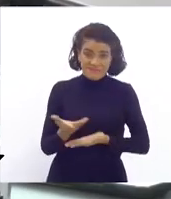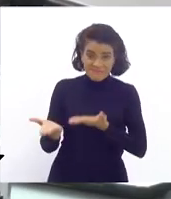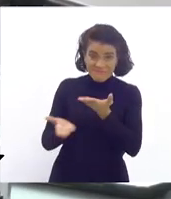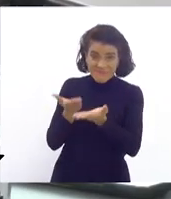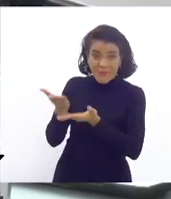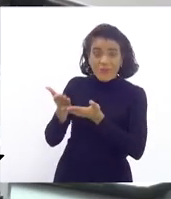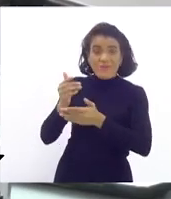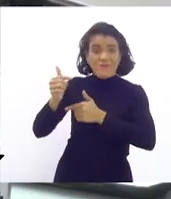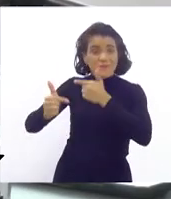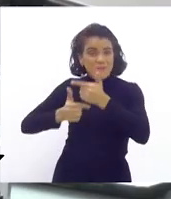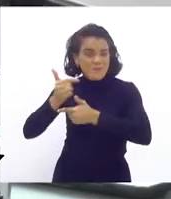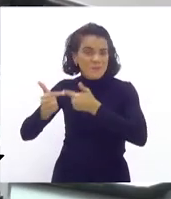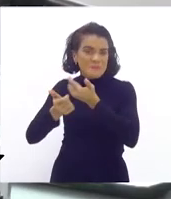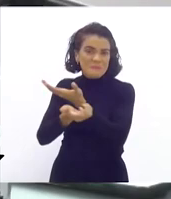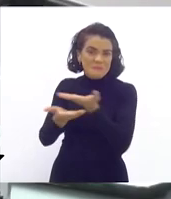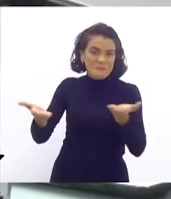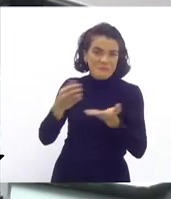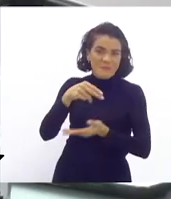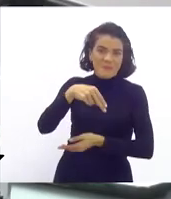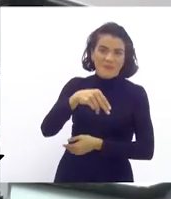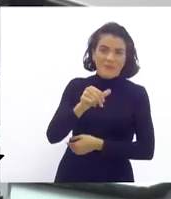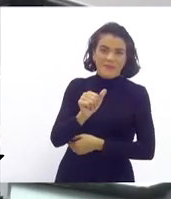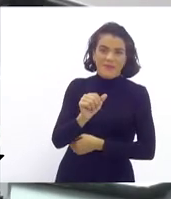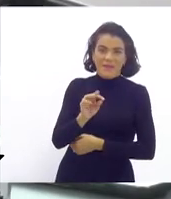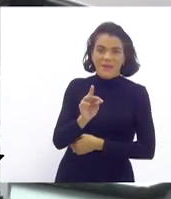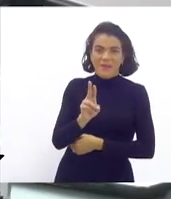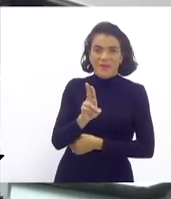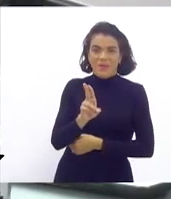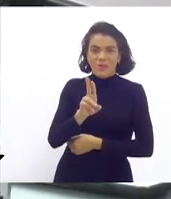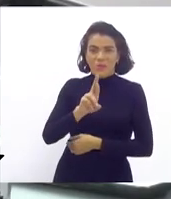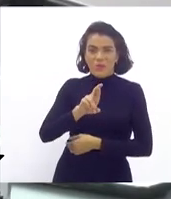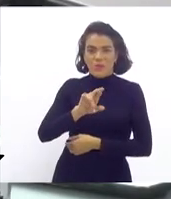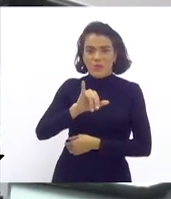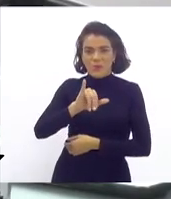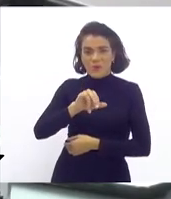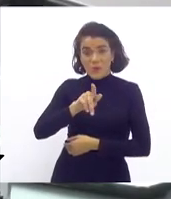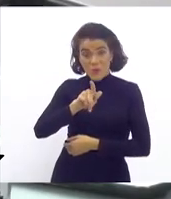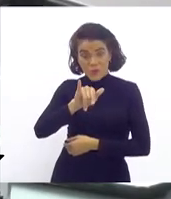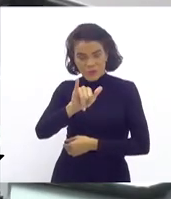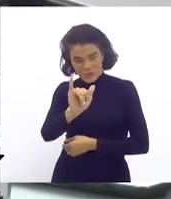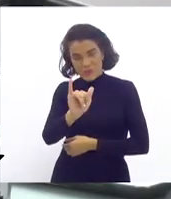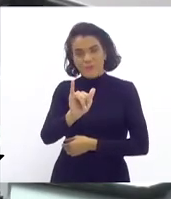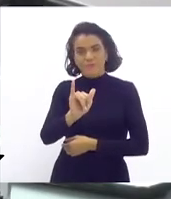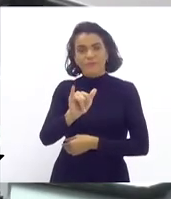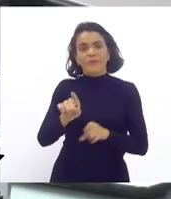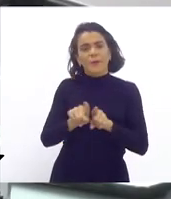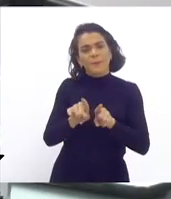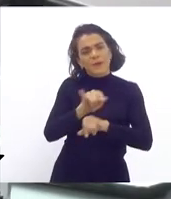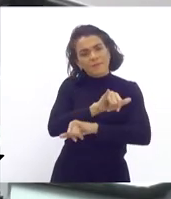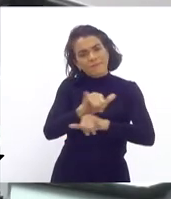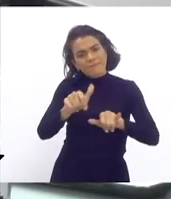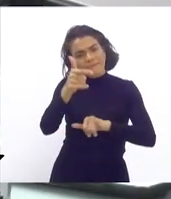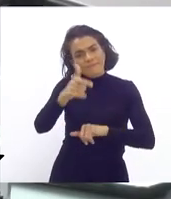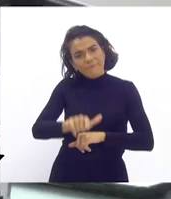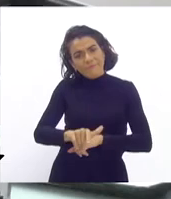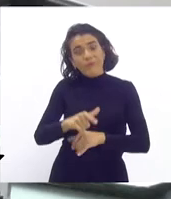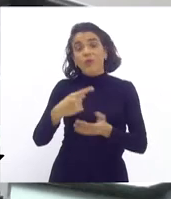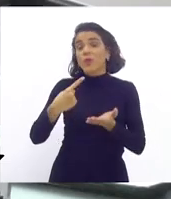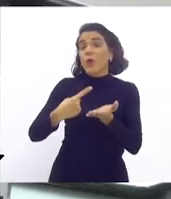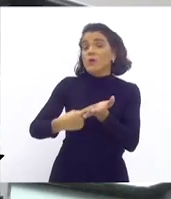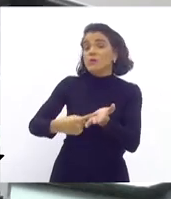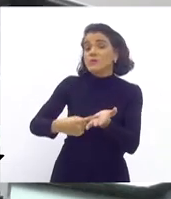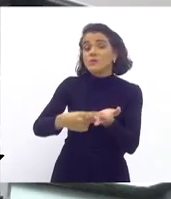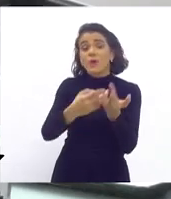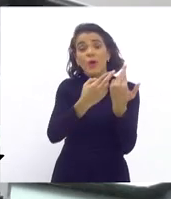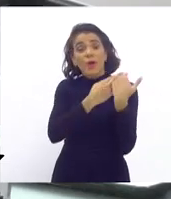prestados pela natuji e eu quero aqui ressaltar sua presidente que o nosso compromisso é com